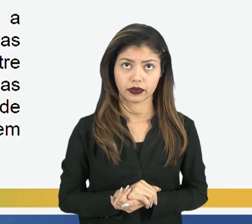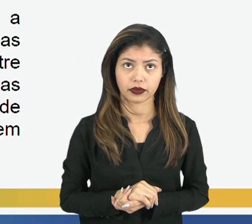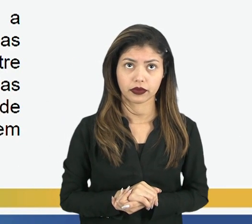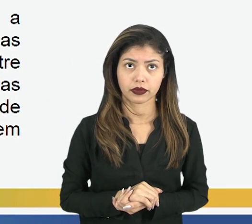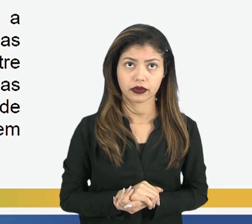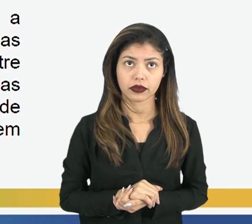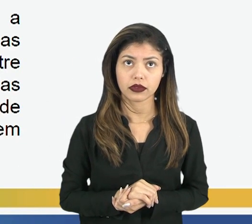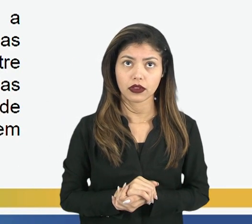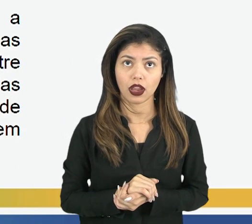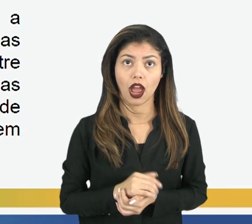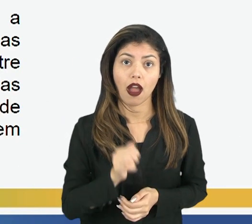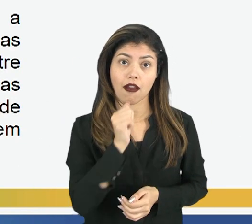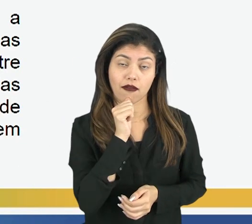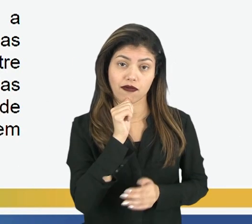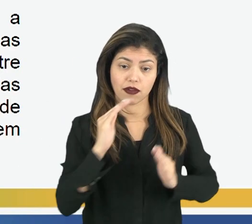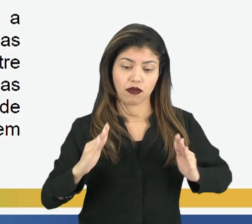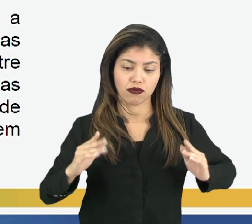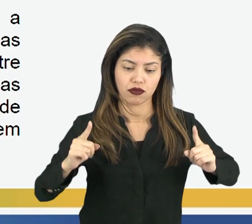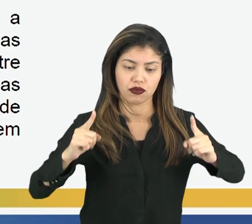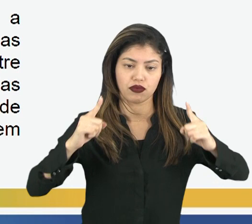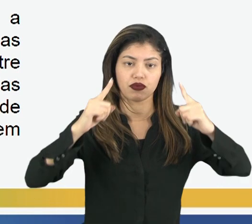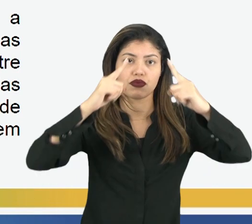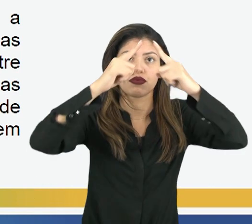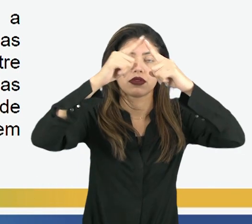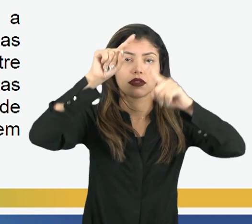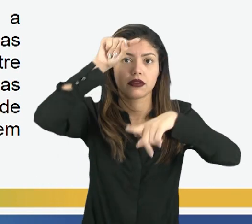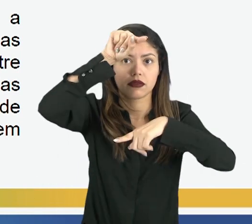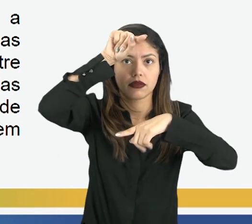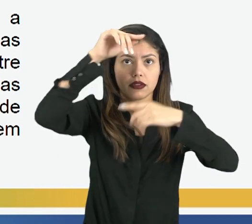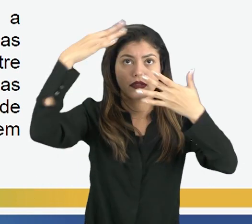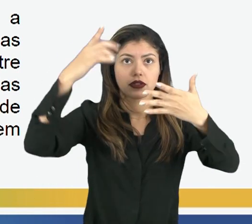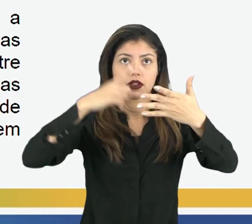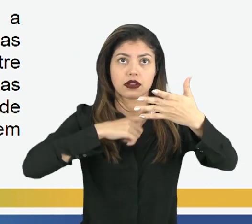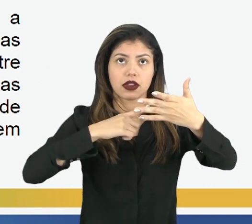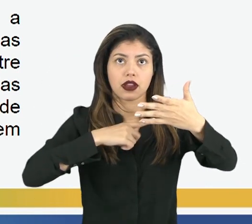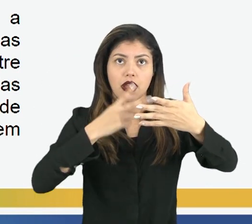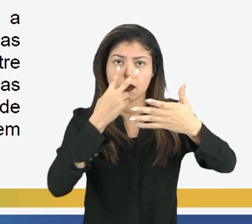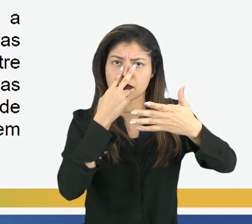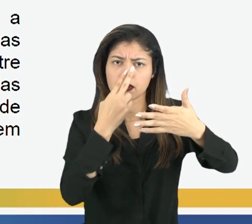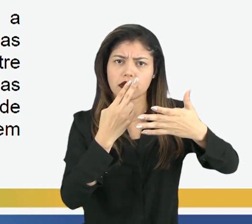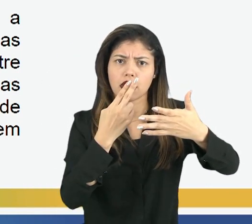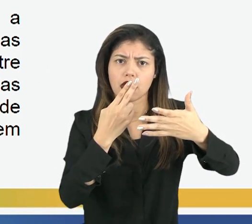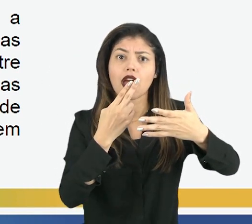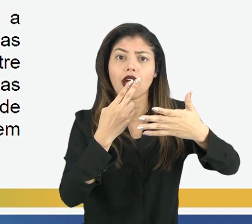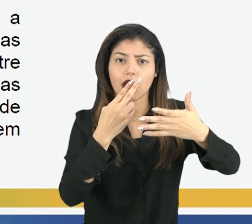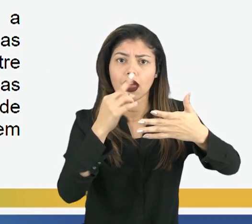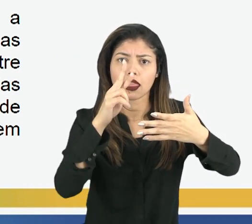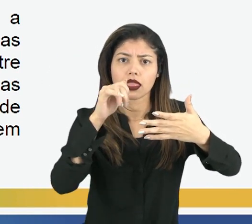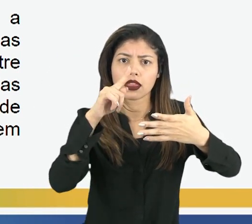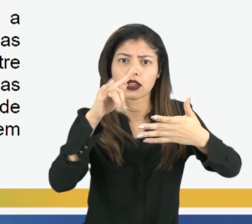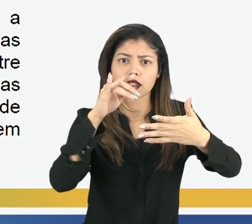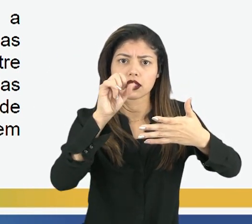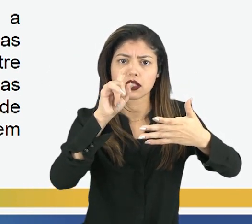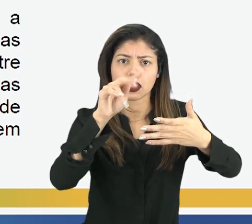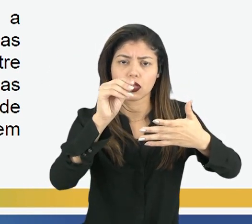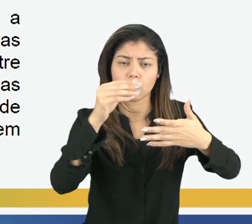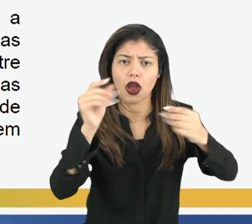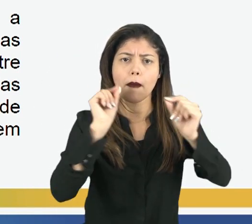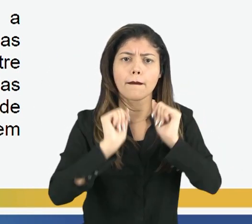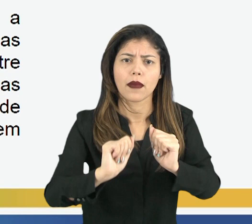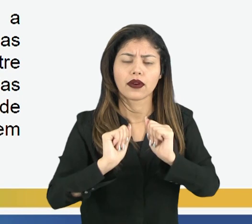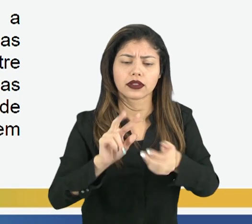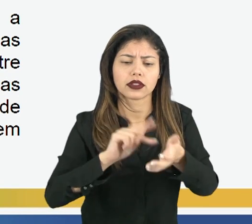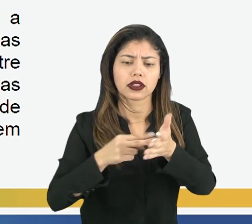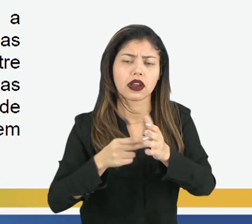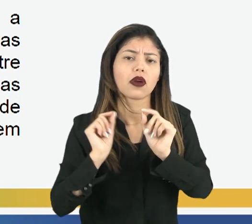Ainda no topo da pirâmide, nós podemos observar que há a presença de sinais de trânsito. E isso pode significar